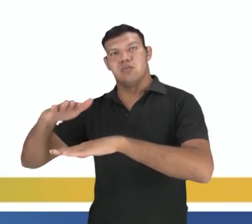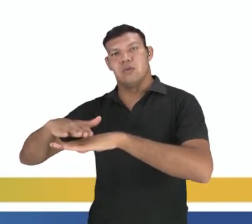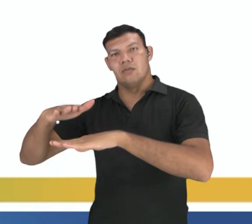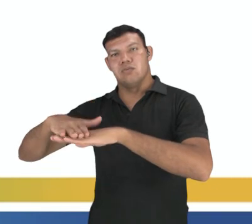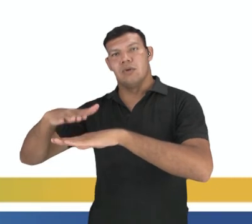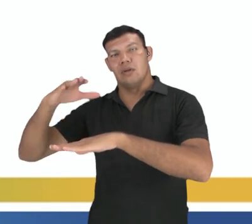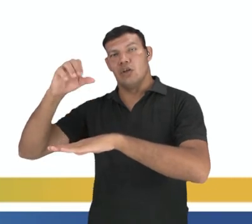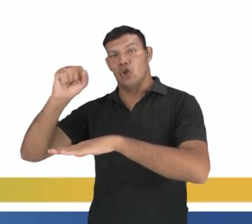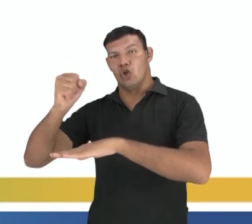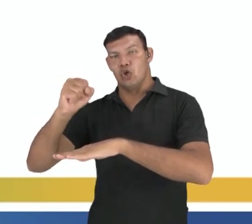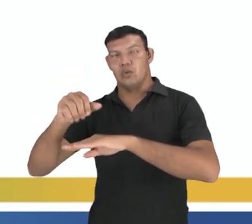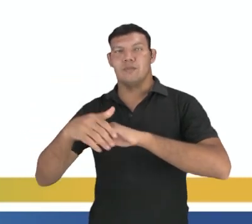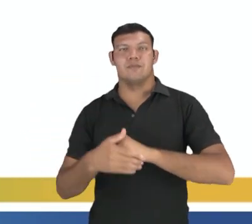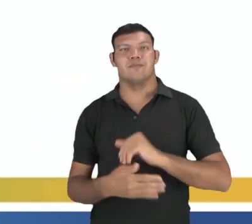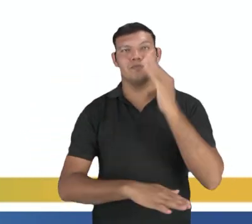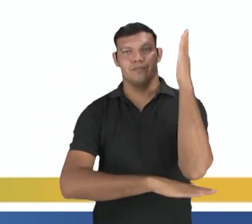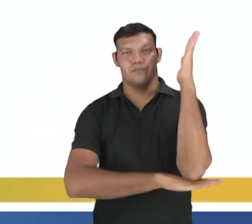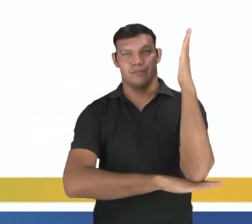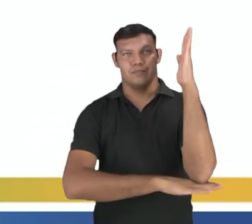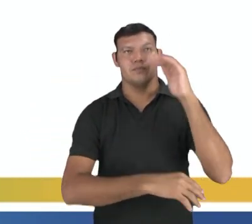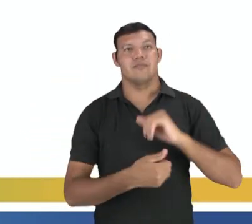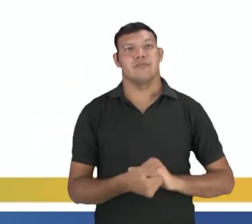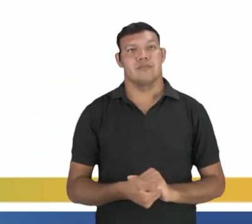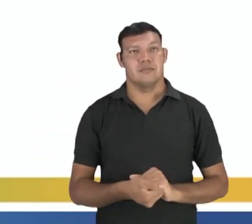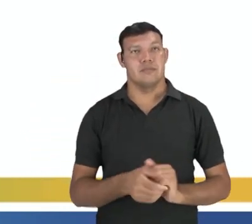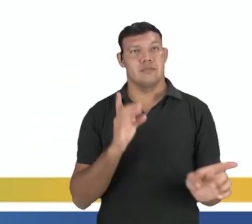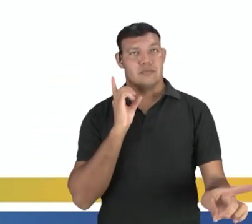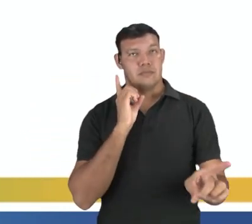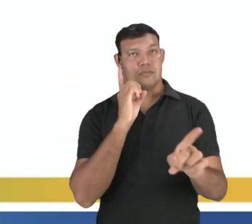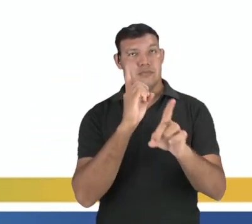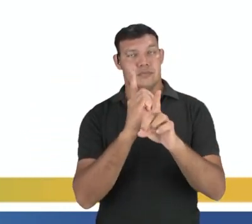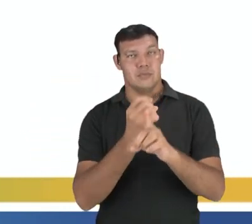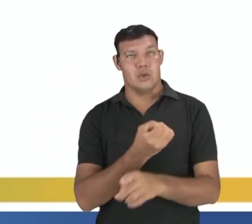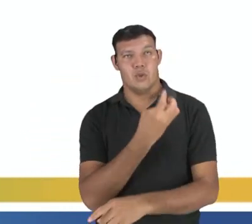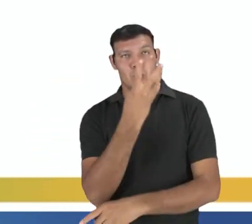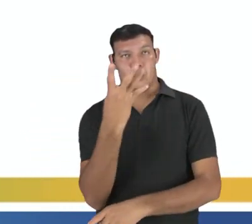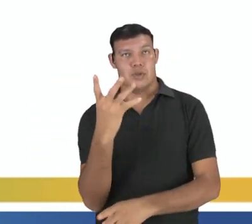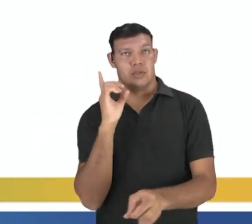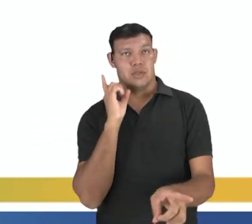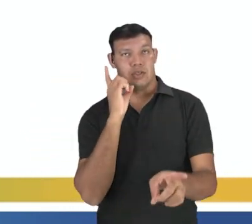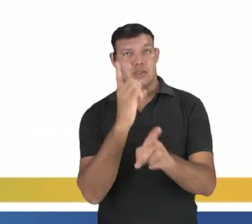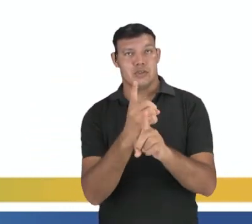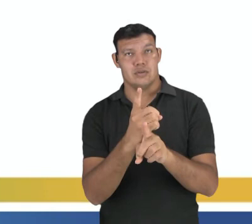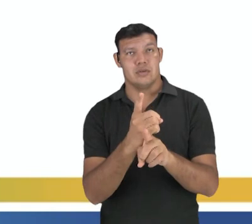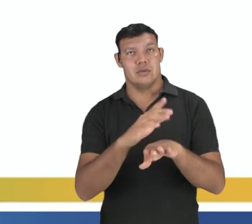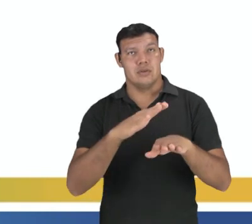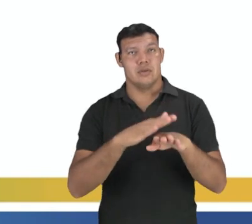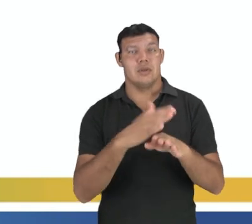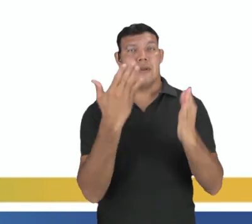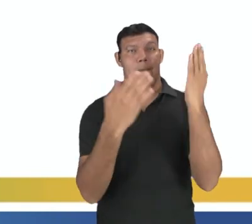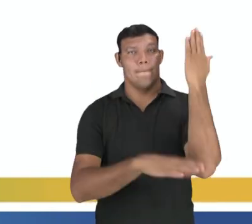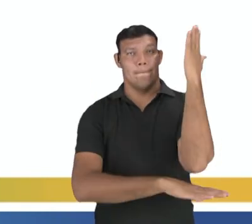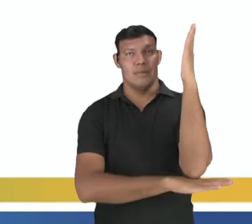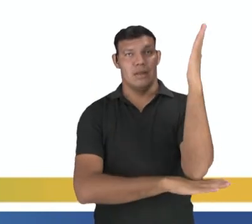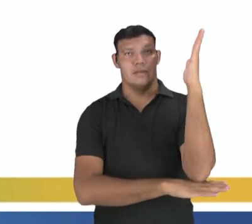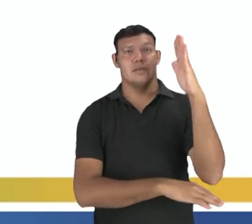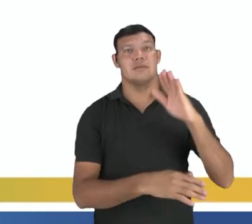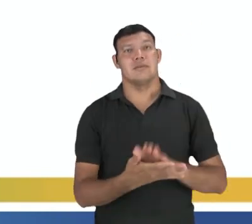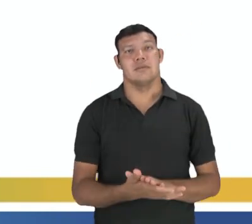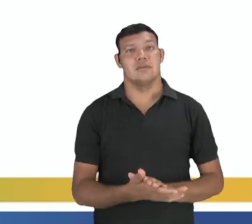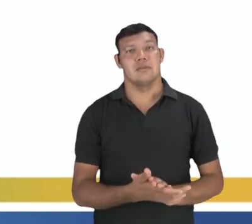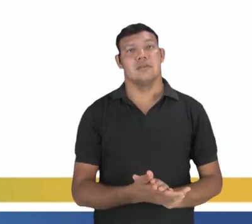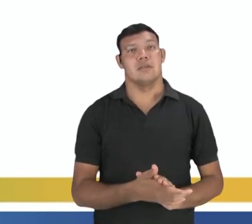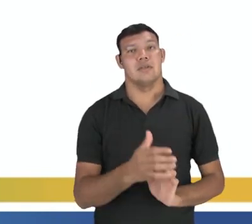8 tábuas. Determine a quantidade de tábuas empilhada à